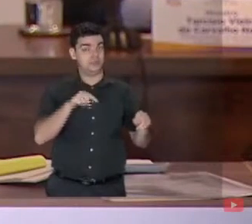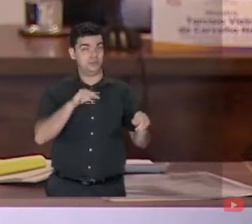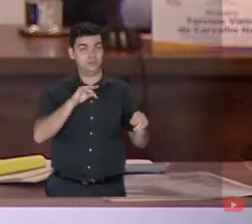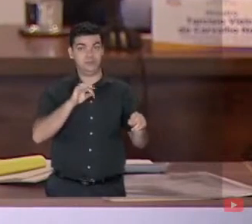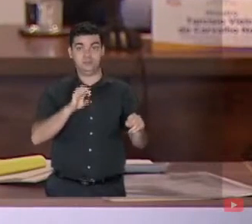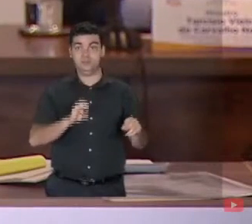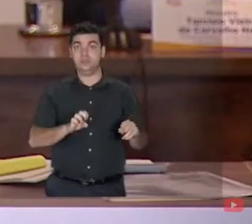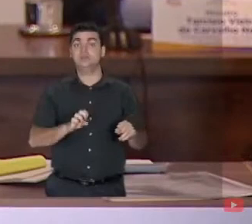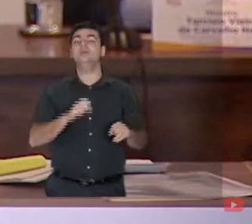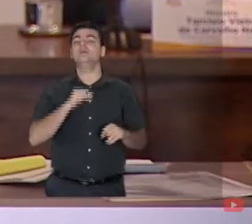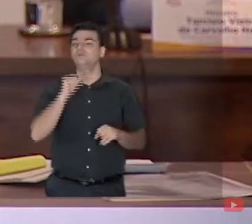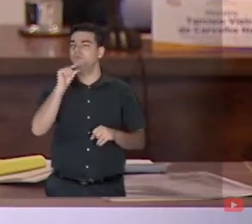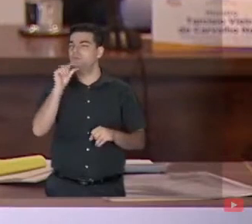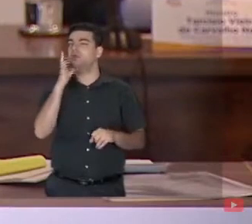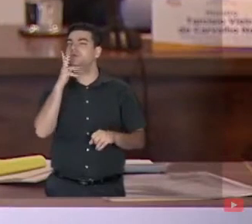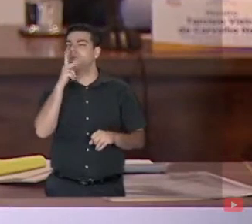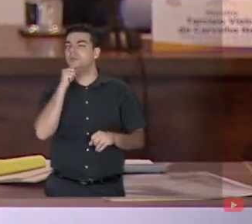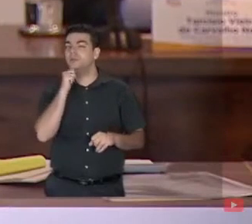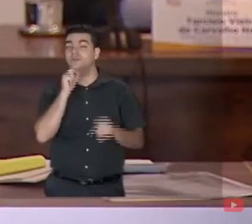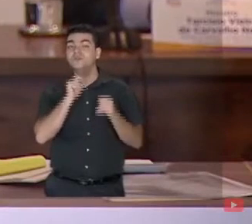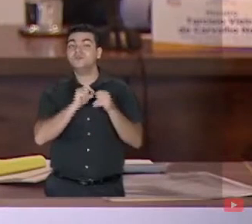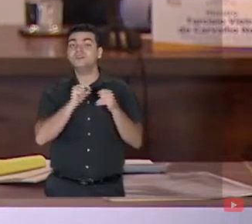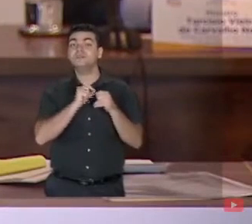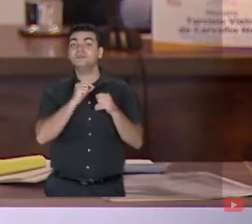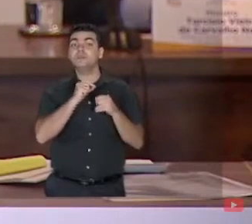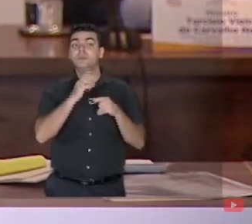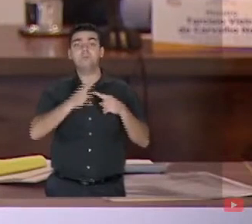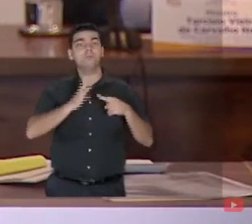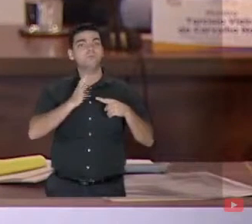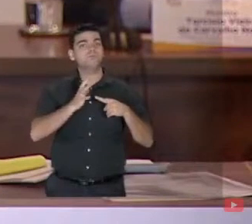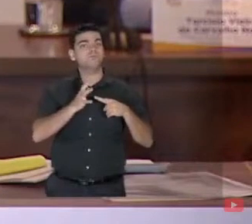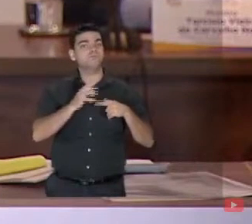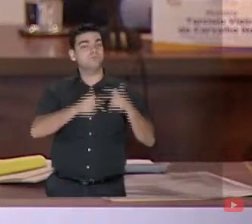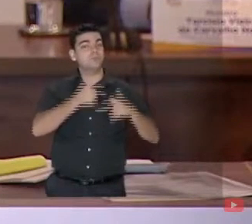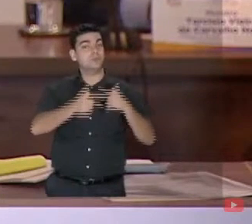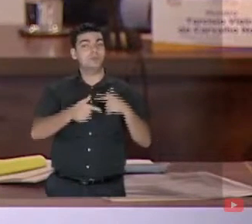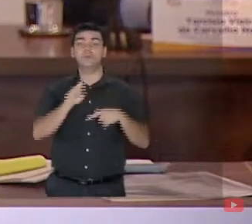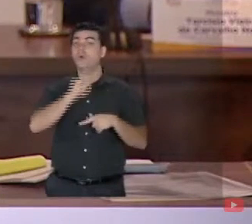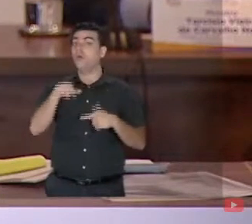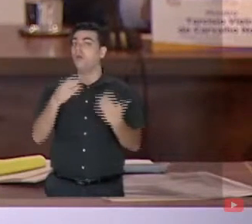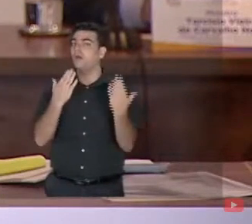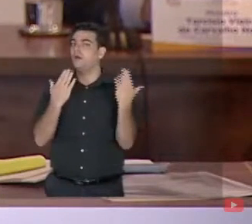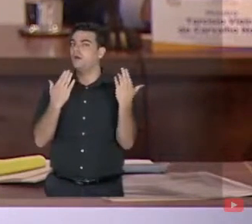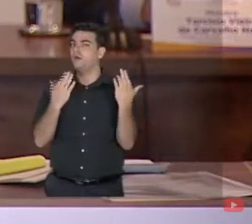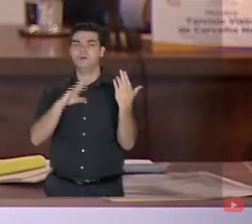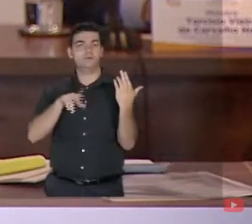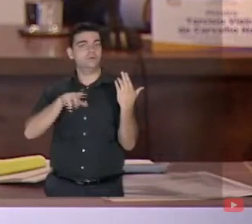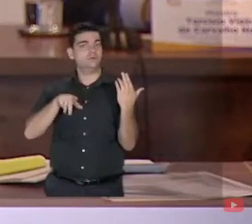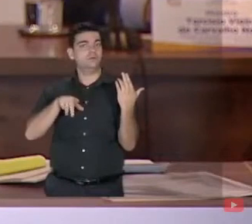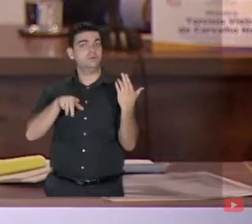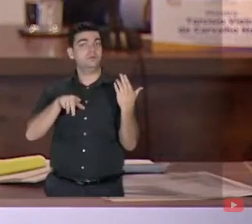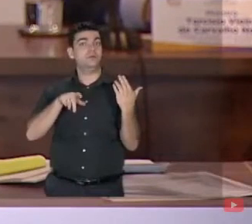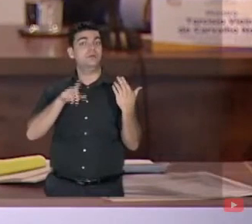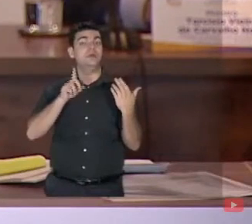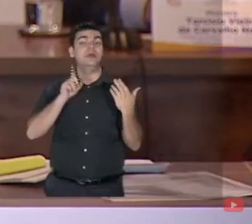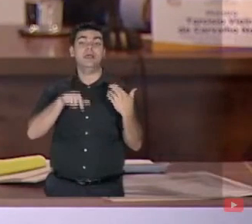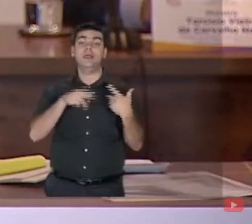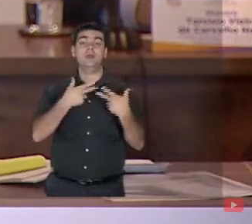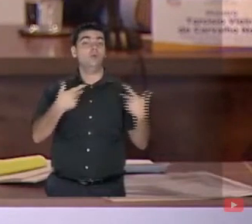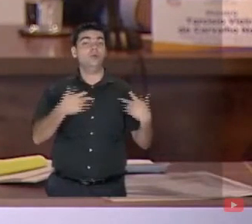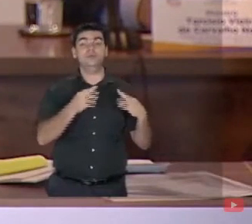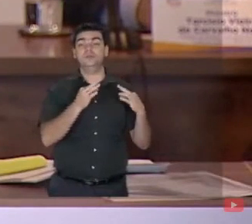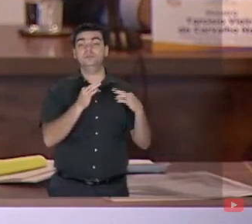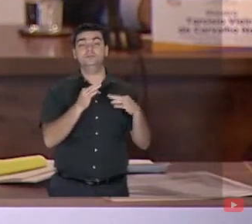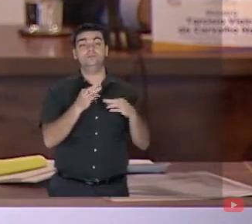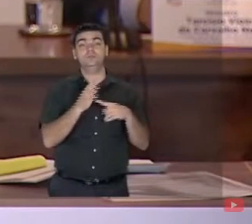teve uma lentidão no processamento. Isso não tem nada a ver com confiabilidade, tem a ver com falhas técnicas